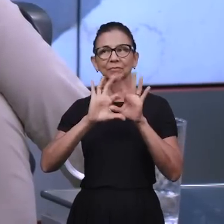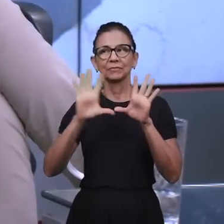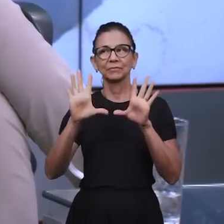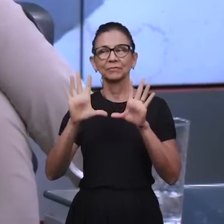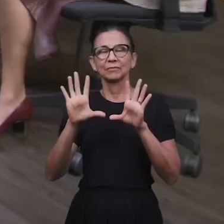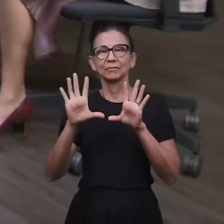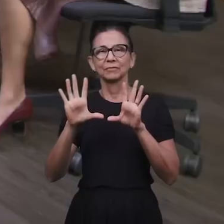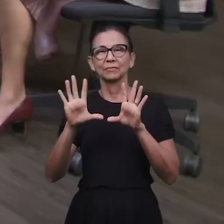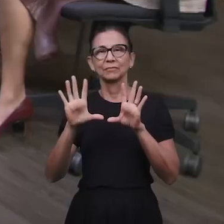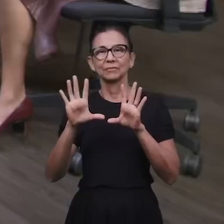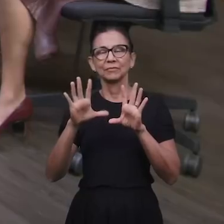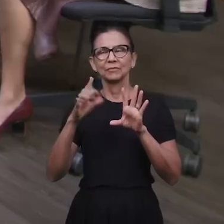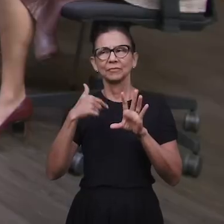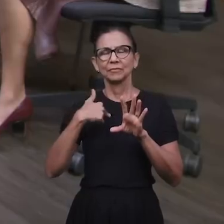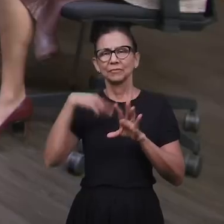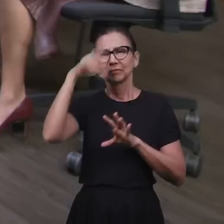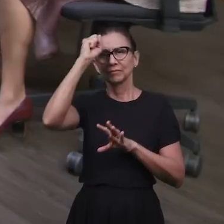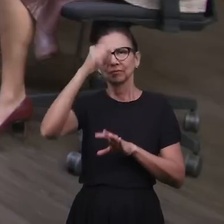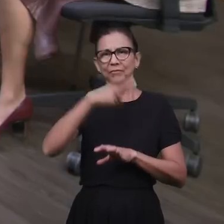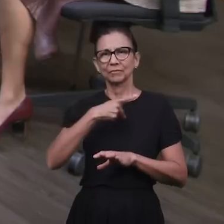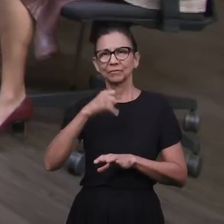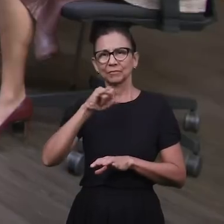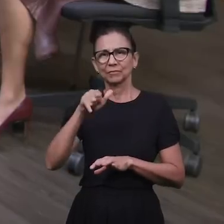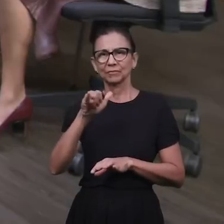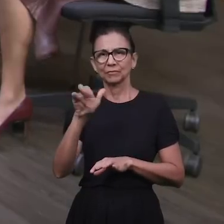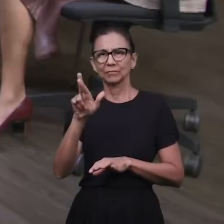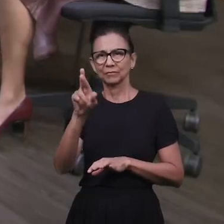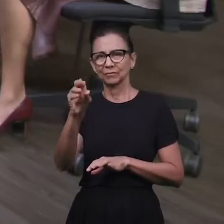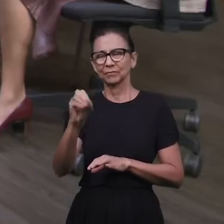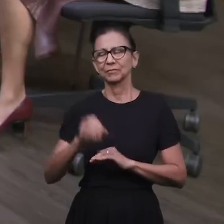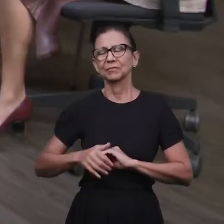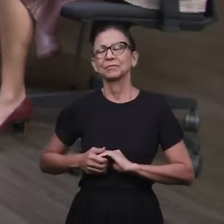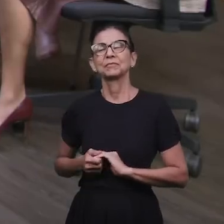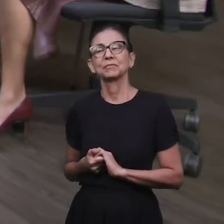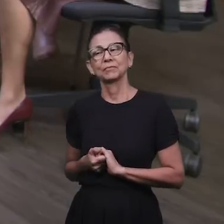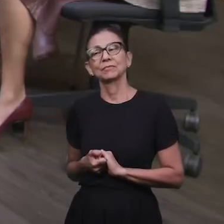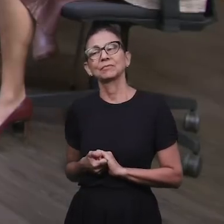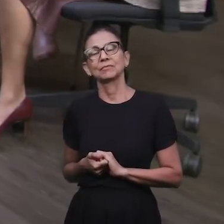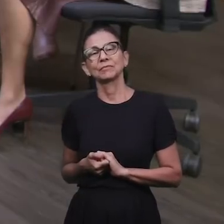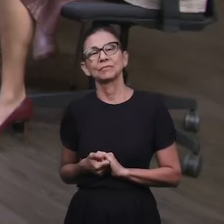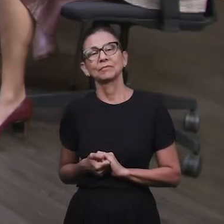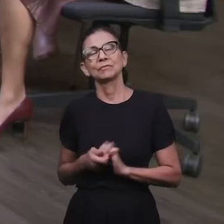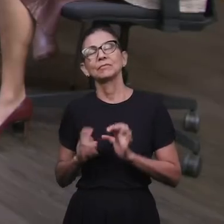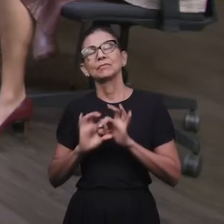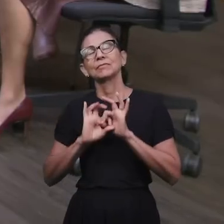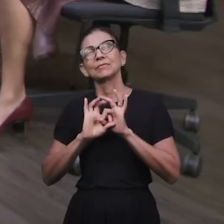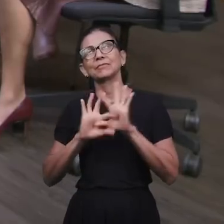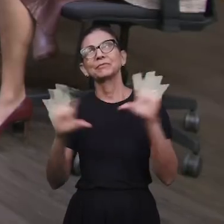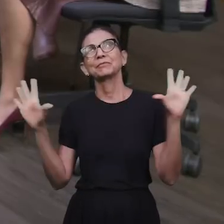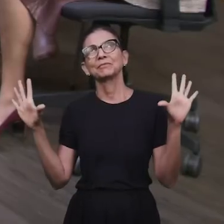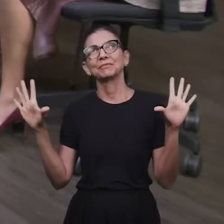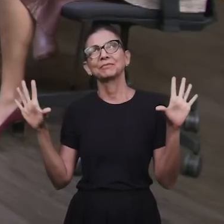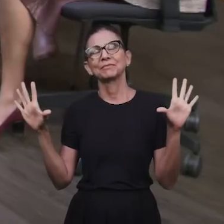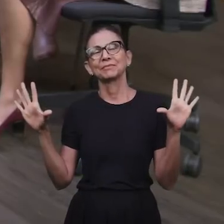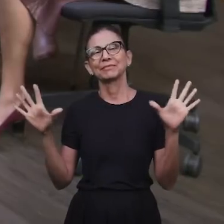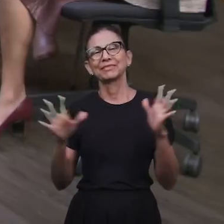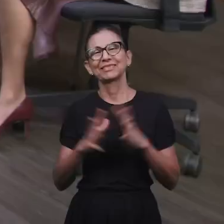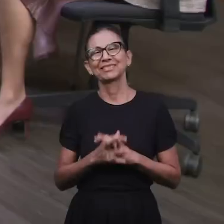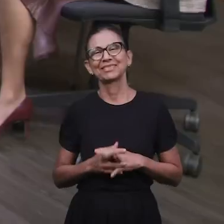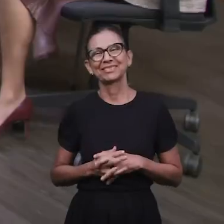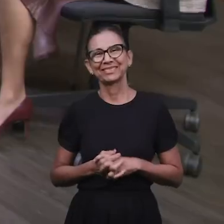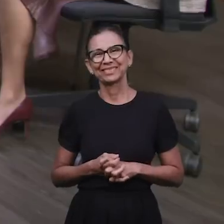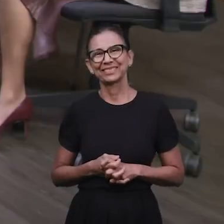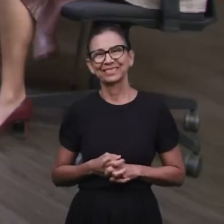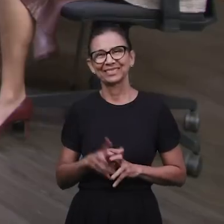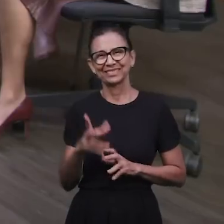livres. Amém. Né? Glória a Deus. E eu aprendi com o pastor Jairo. Bom professor. Estamos vivos.